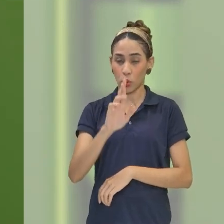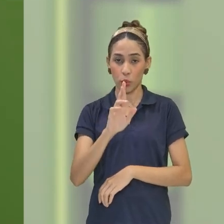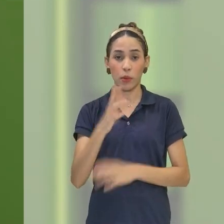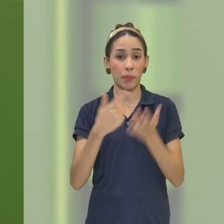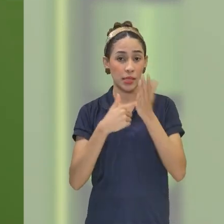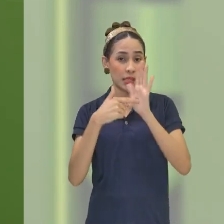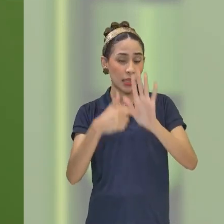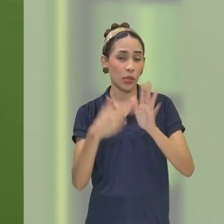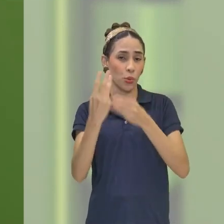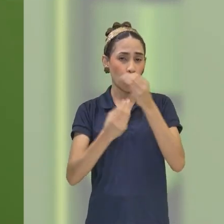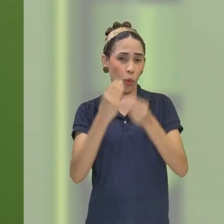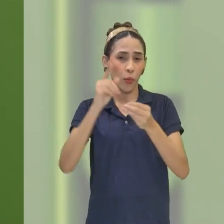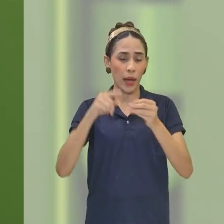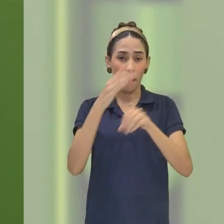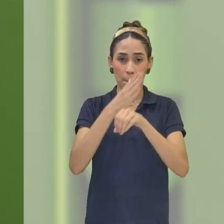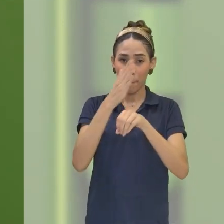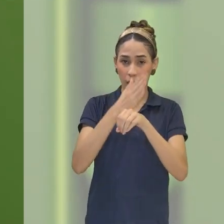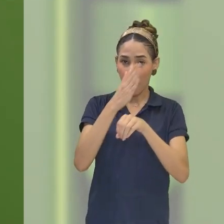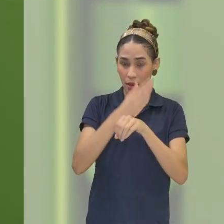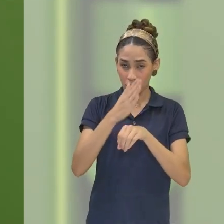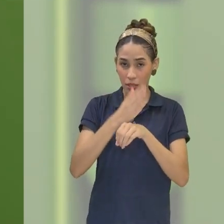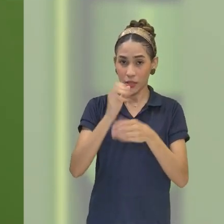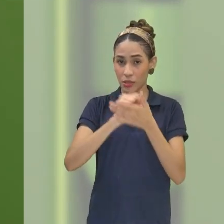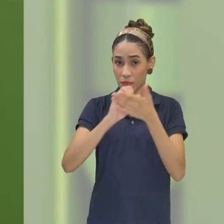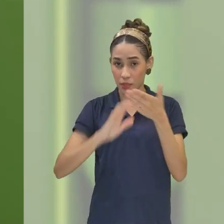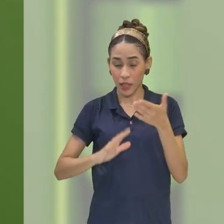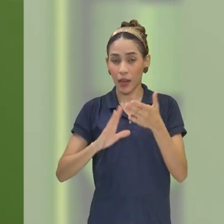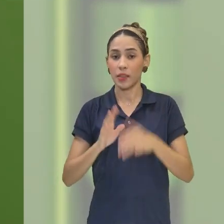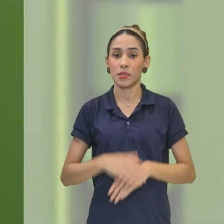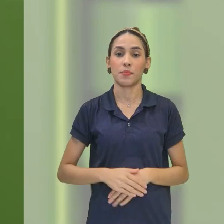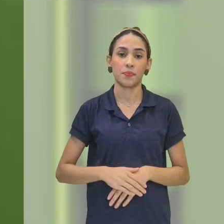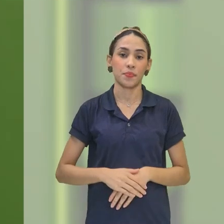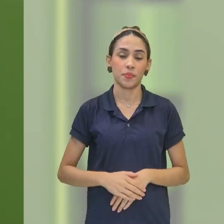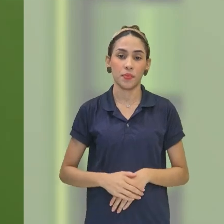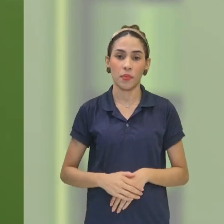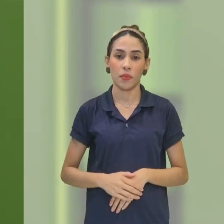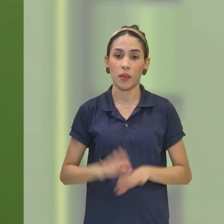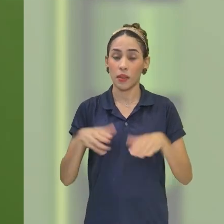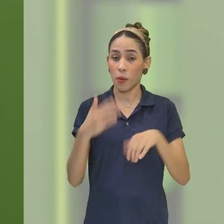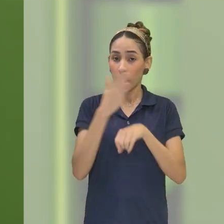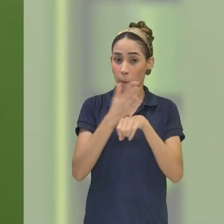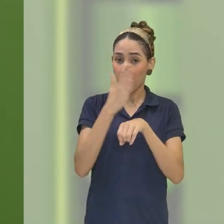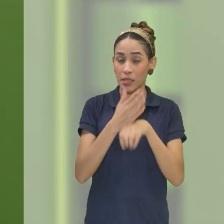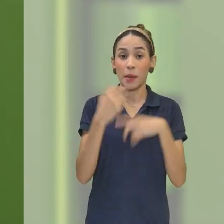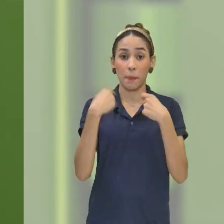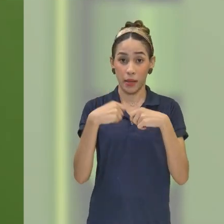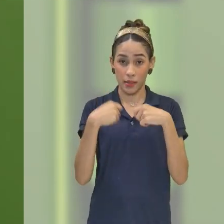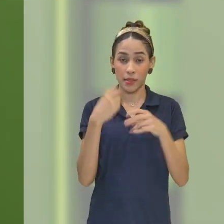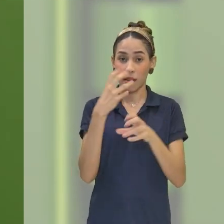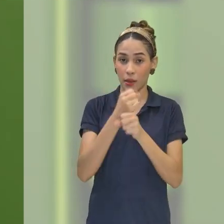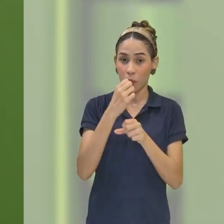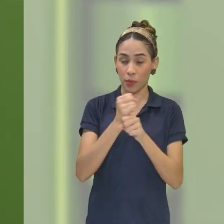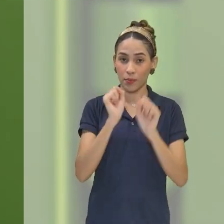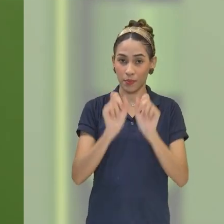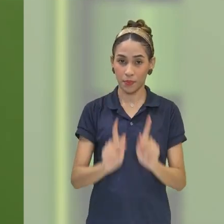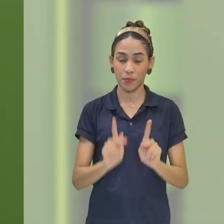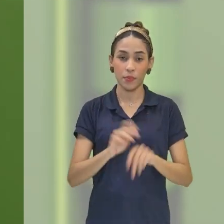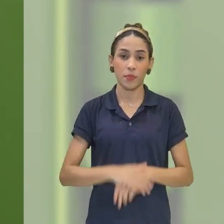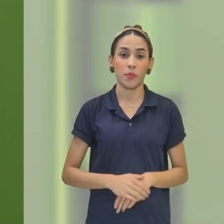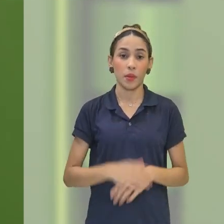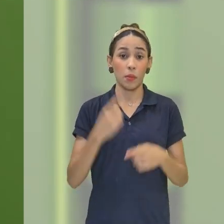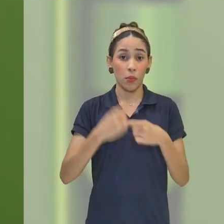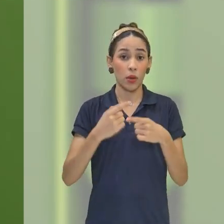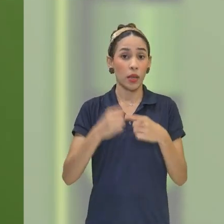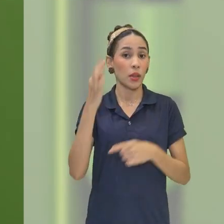resolvem exercícios na prática, exercícios que precisam de cálculo, tá certo? Porque os